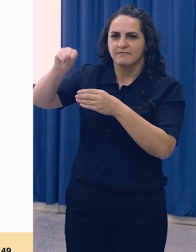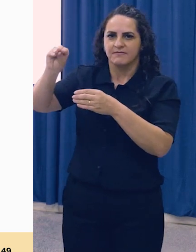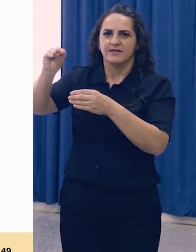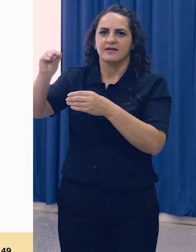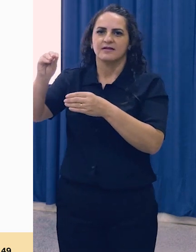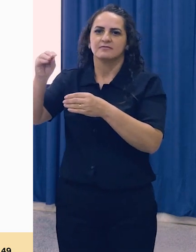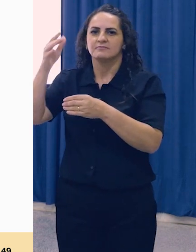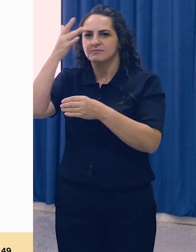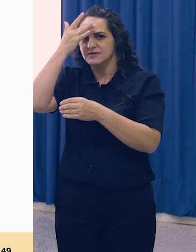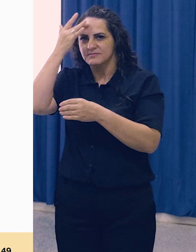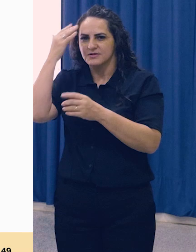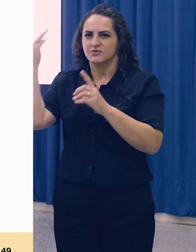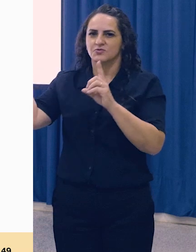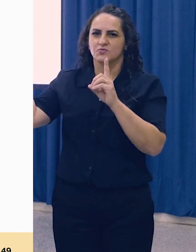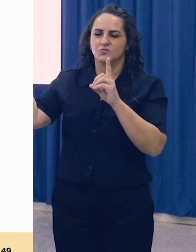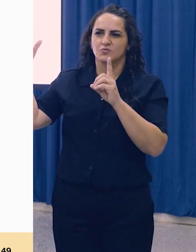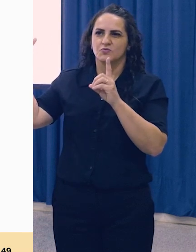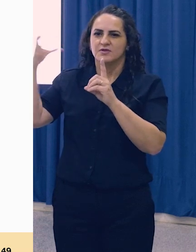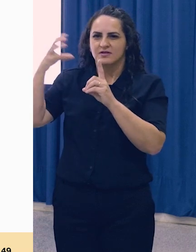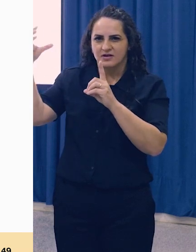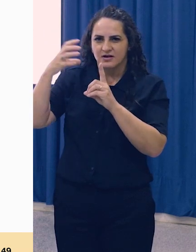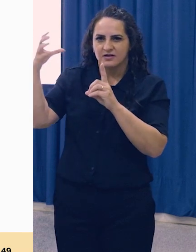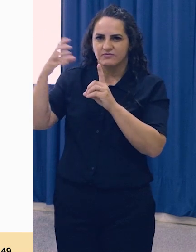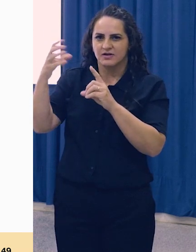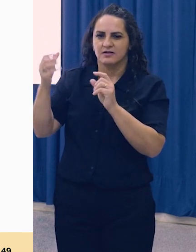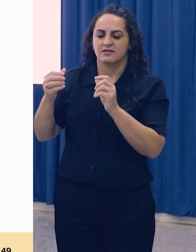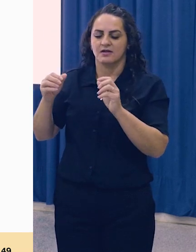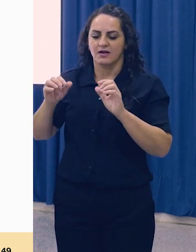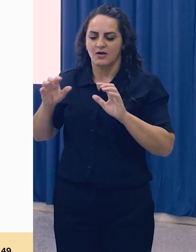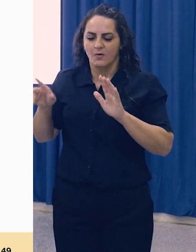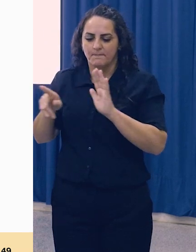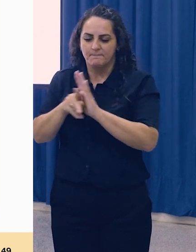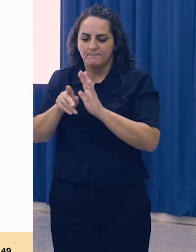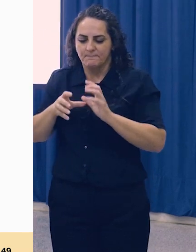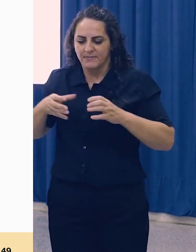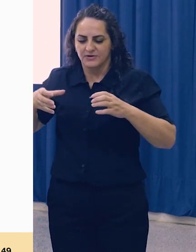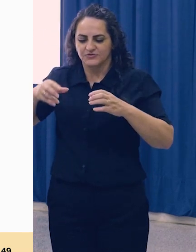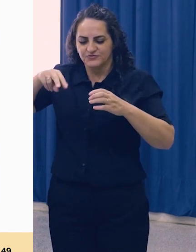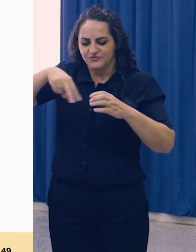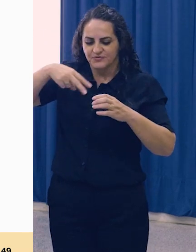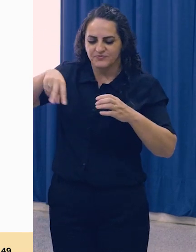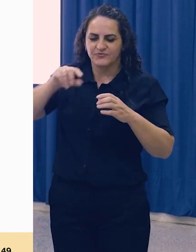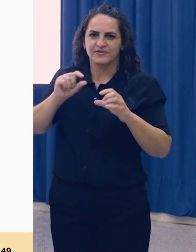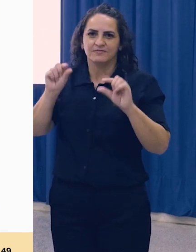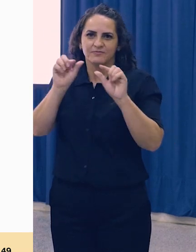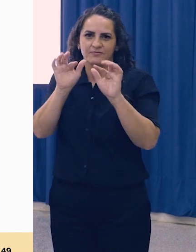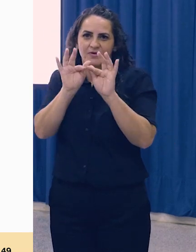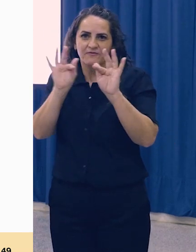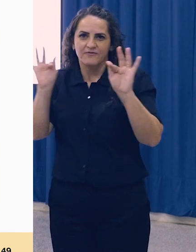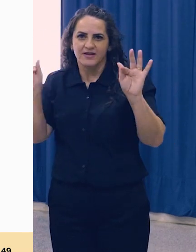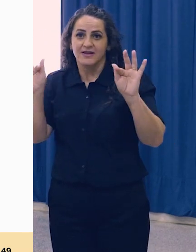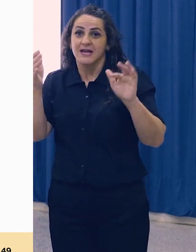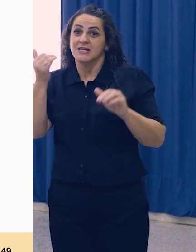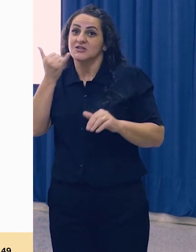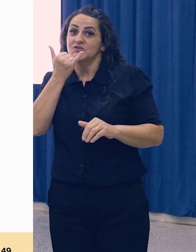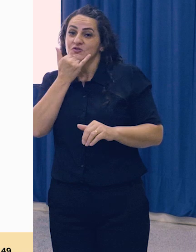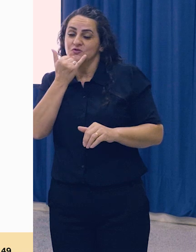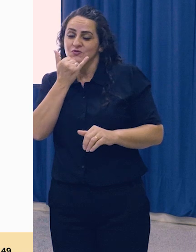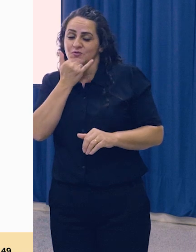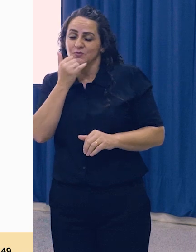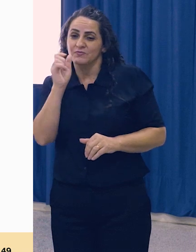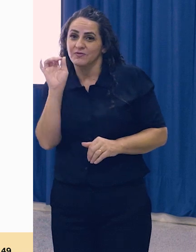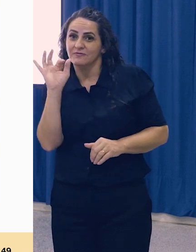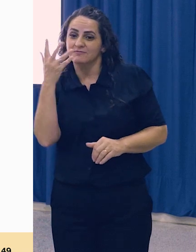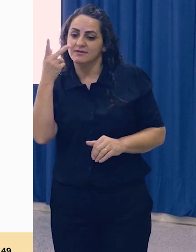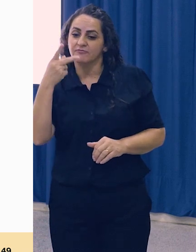de música, né, que está aqui na caixa, com a frase que ela fala no filme, que é: me desculpe pelo que vai acontecer com